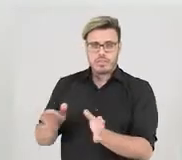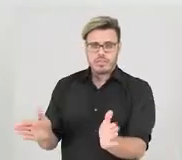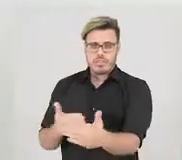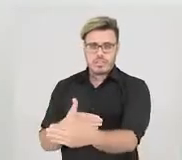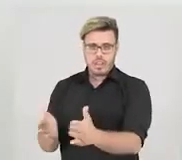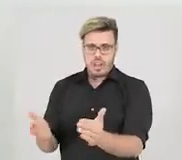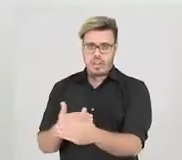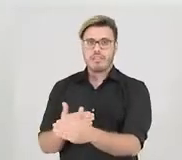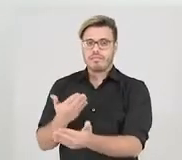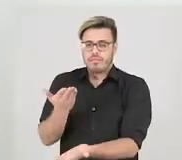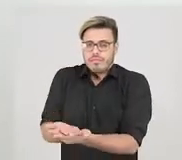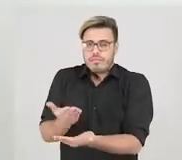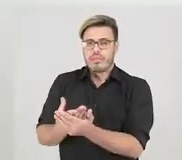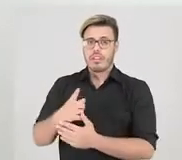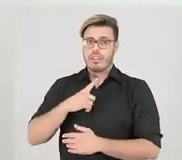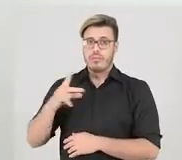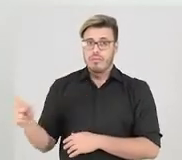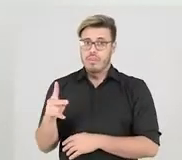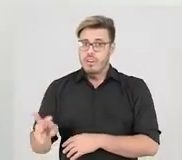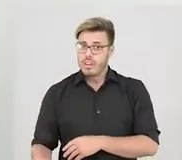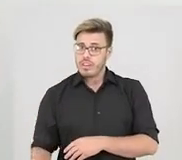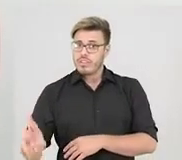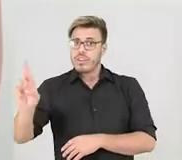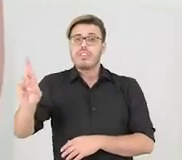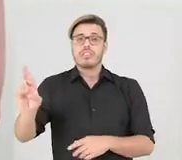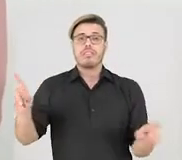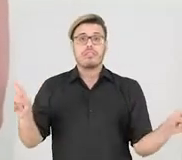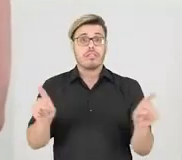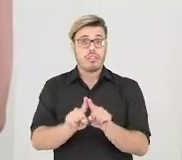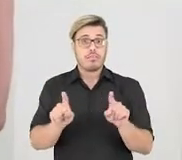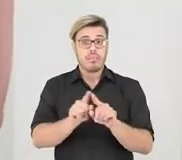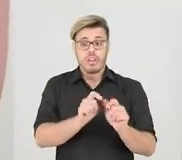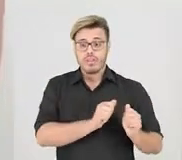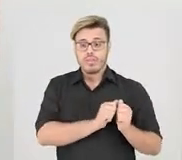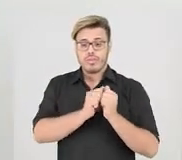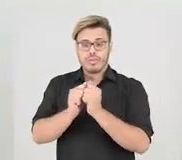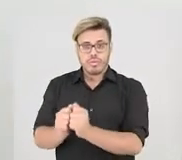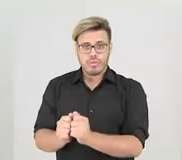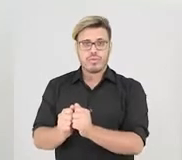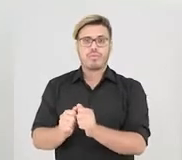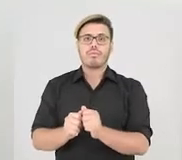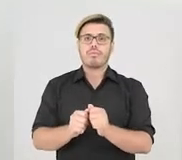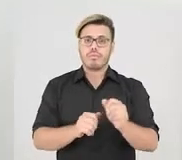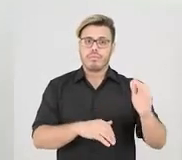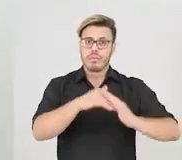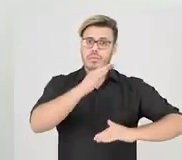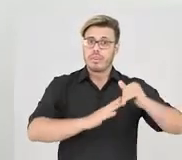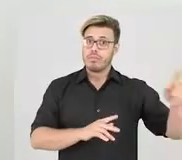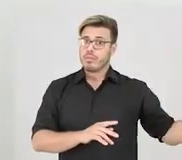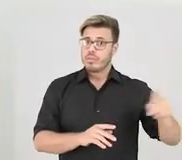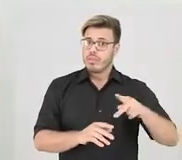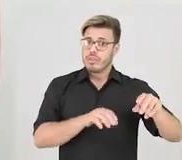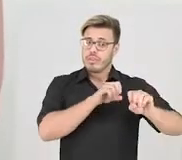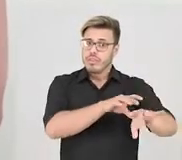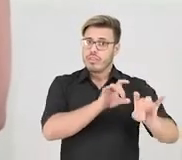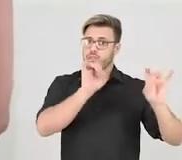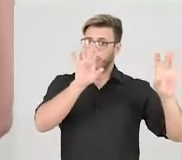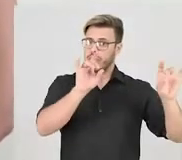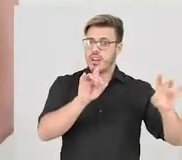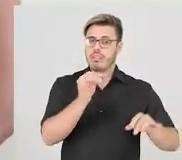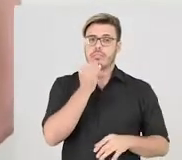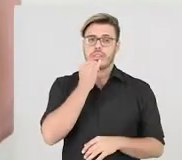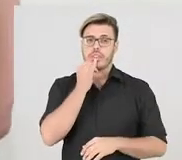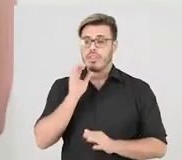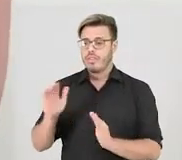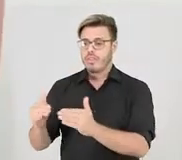existe um professor regente e um professor da educação especial, esse menino vai receber tanto os conteúdos da